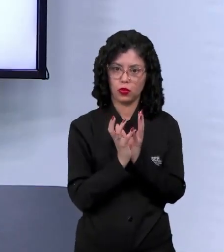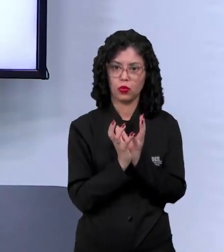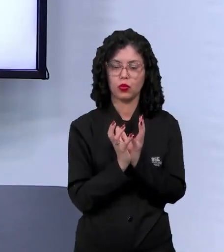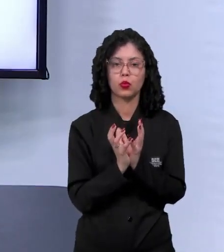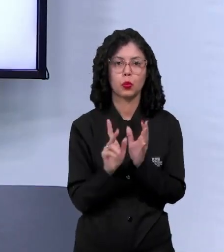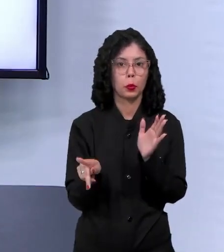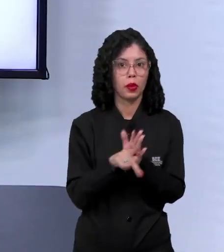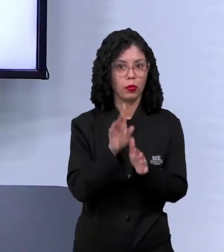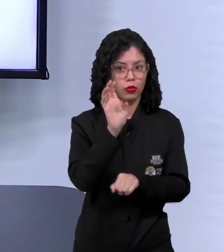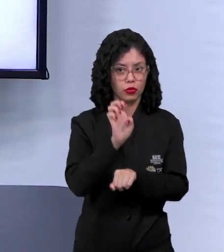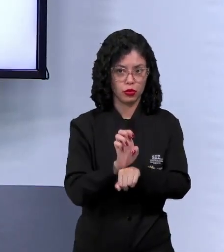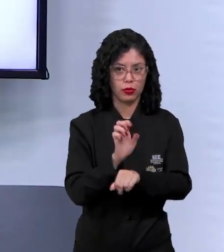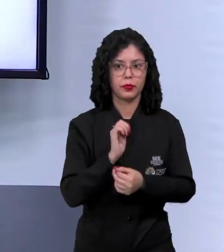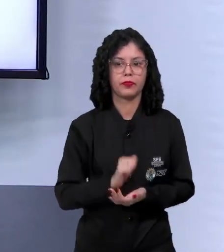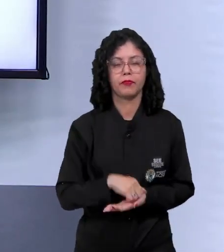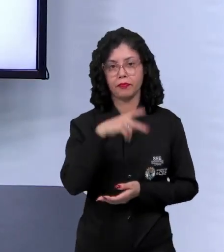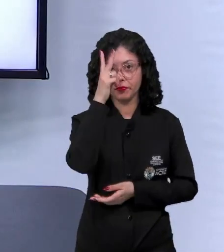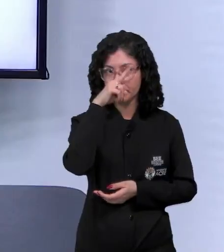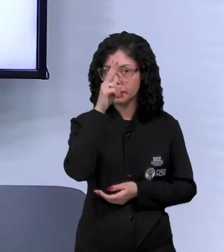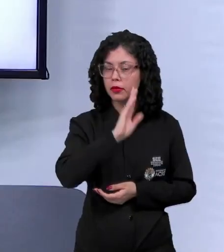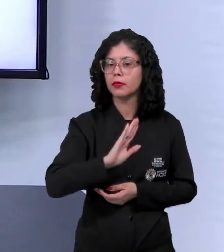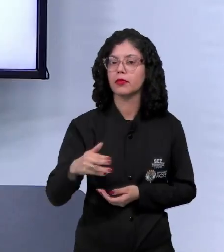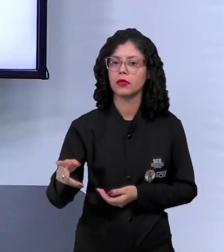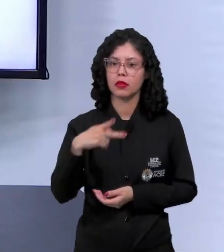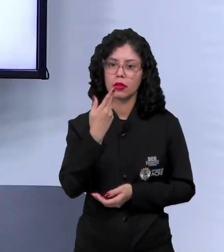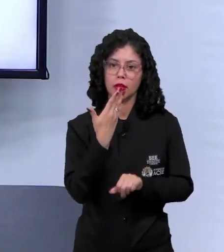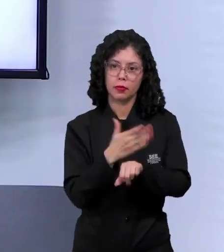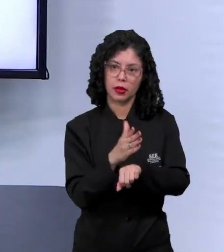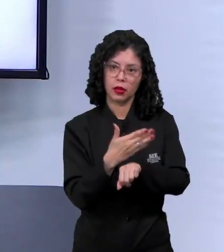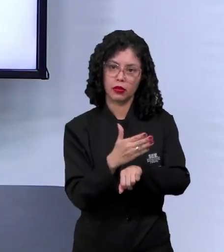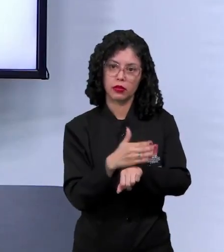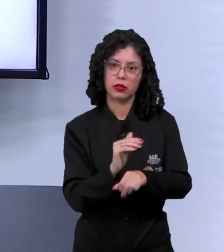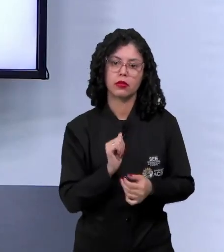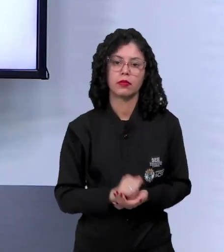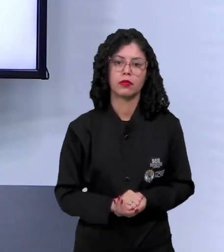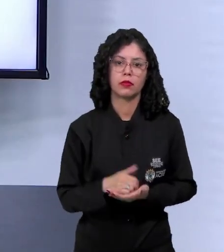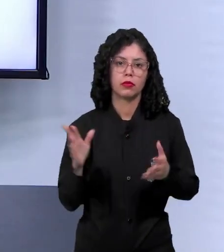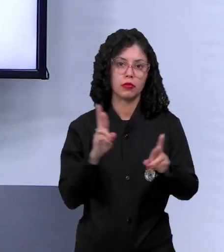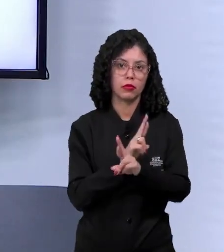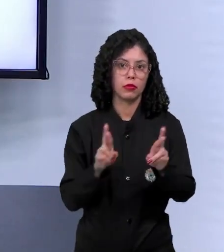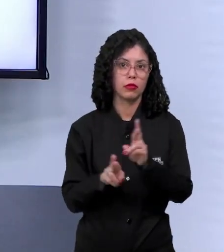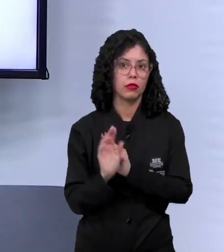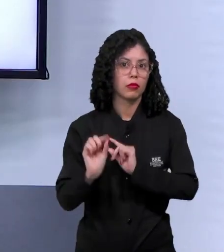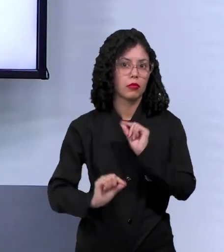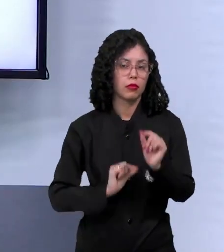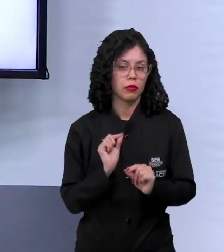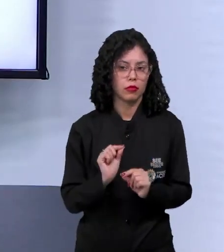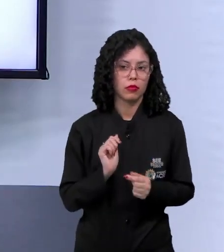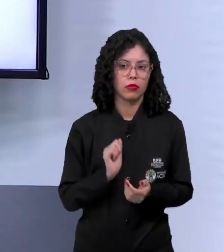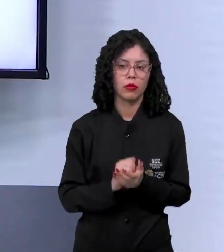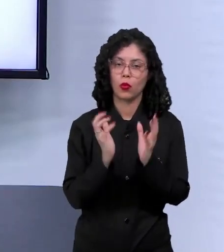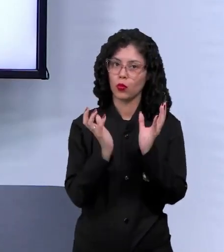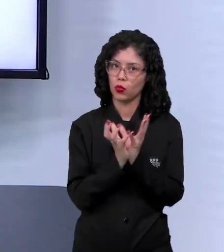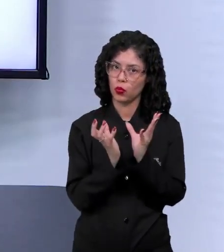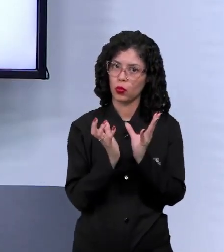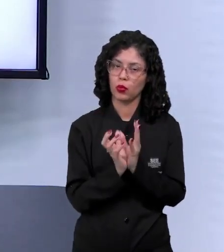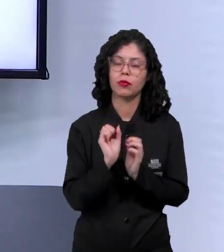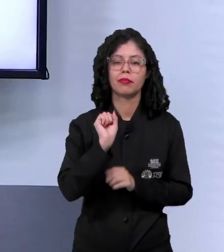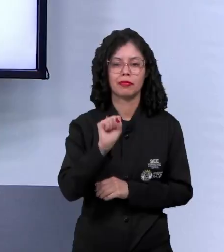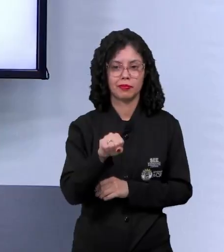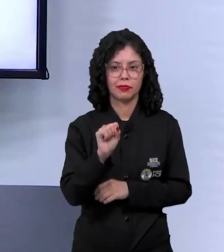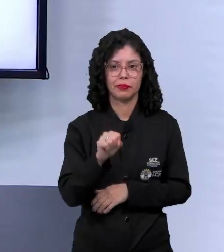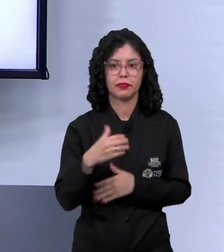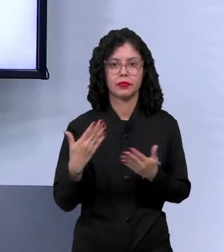do estado do Acre. Lembra que quando eu falei em prática coletiva, está relacionando ao quê? A um grupo, isso